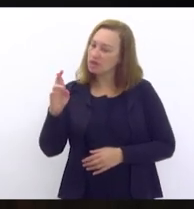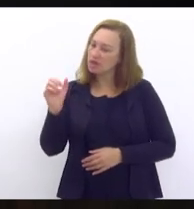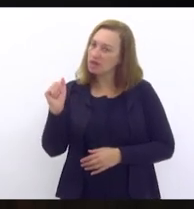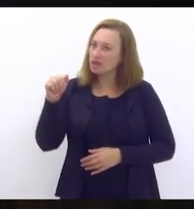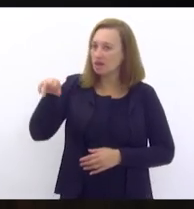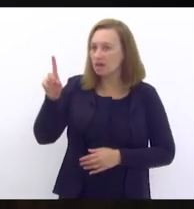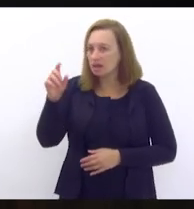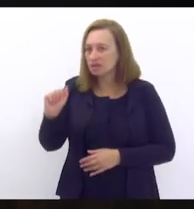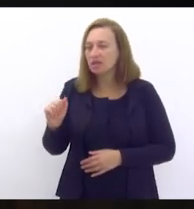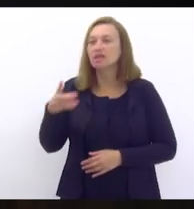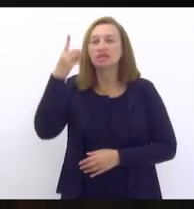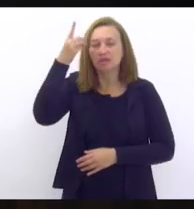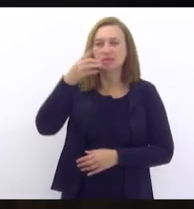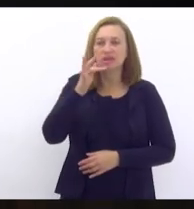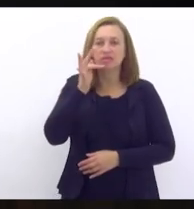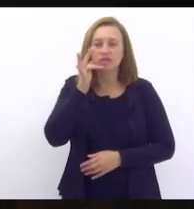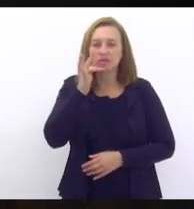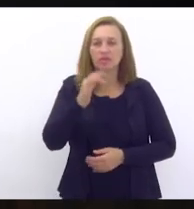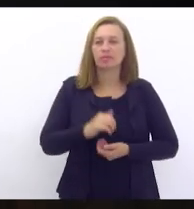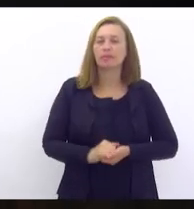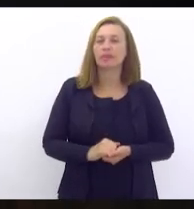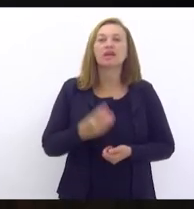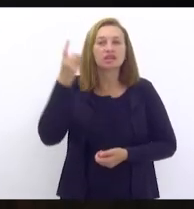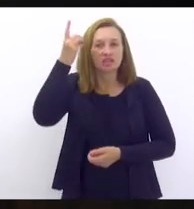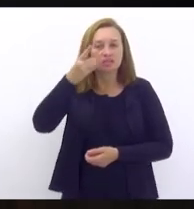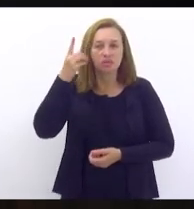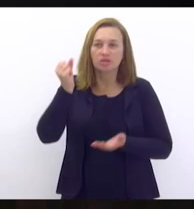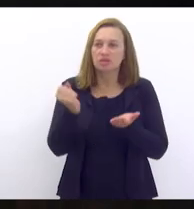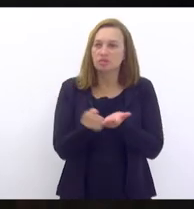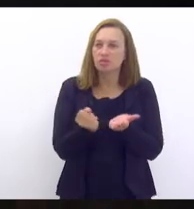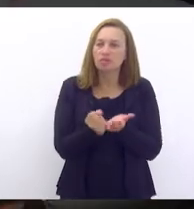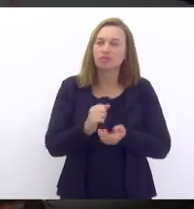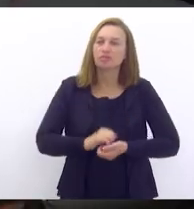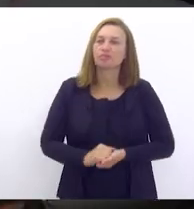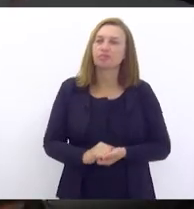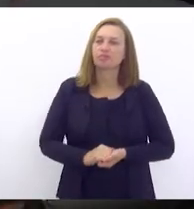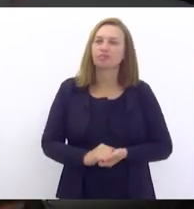Deputado Jorge Felipe Neto. Deputado Samuel Malafaia.